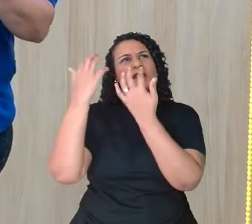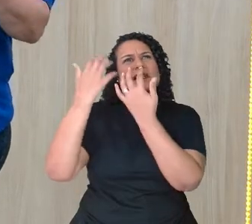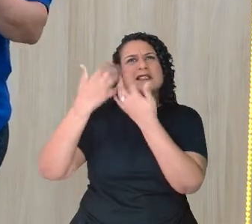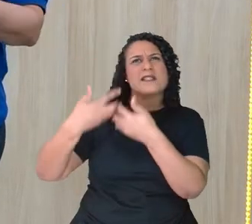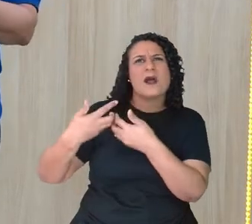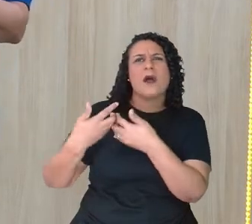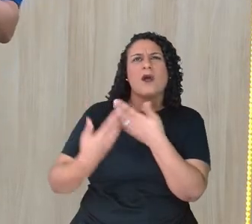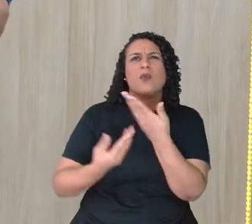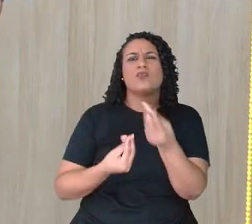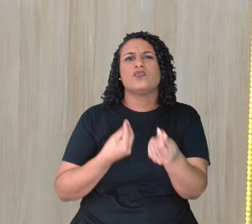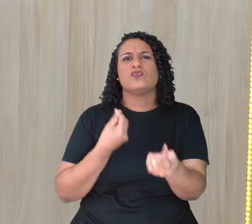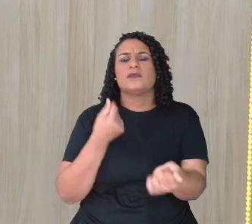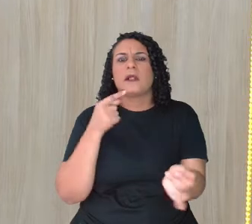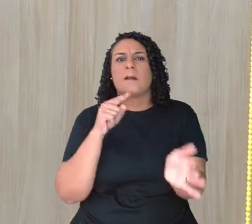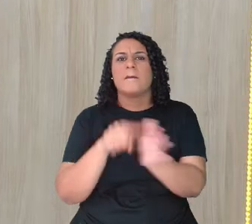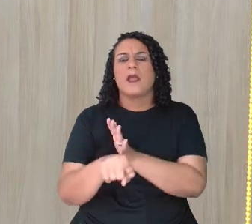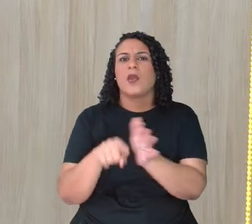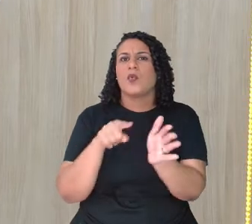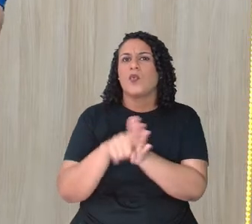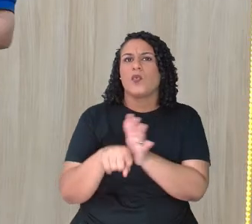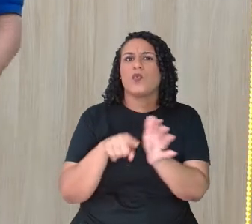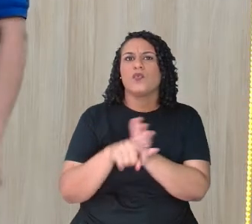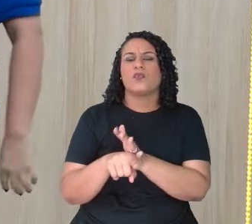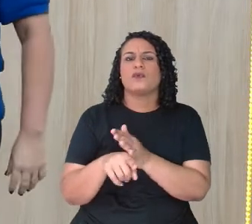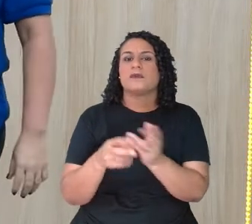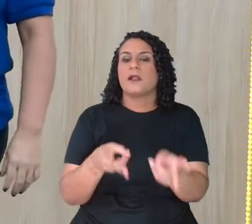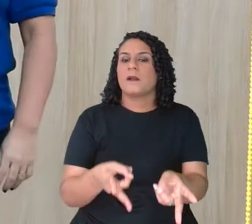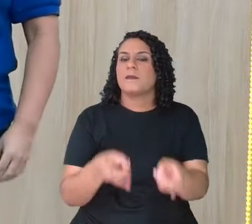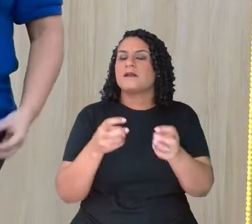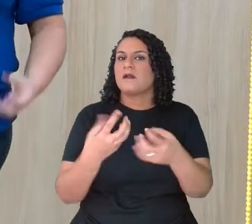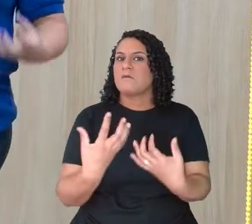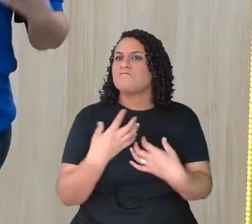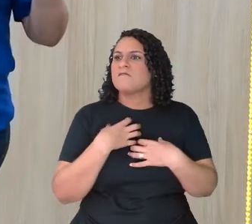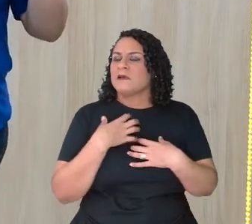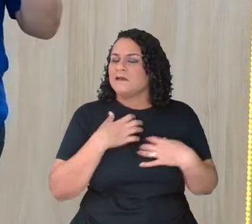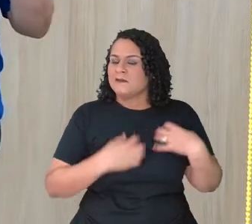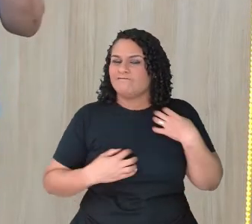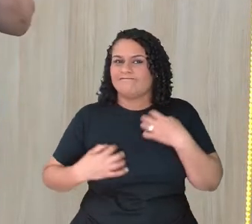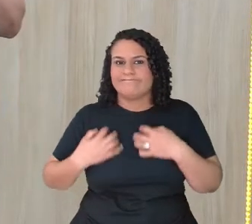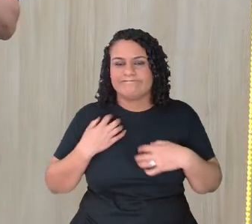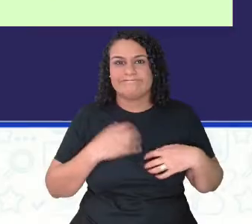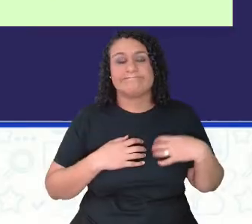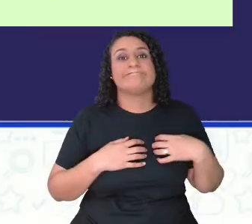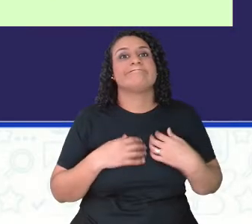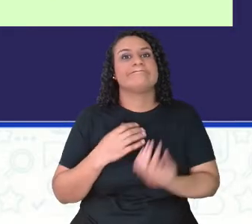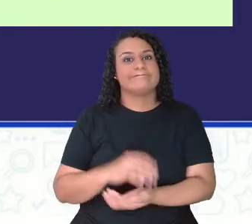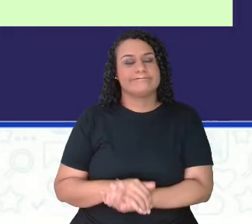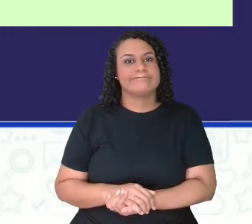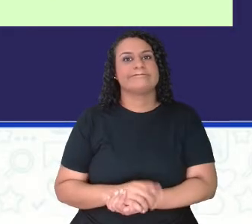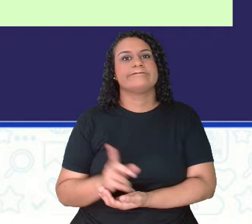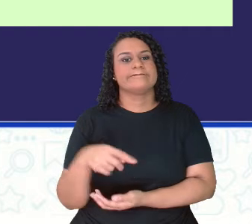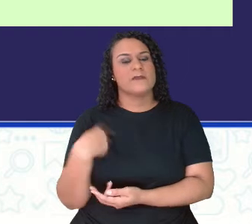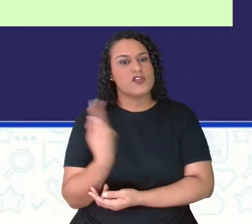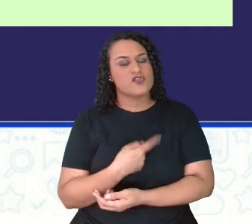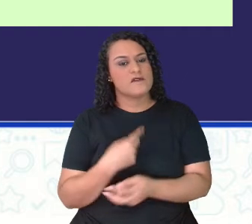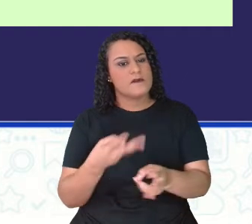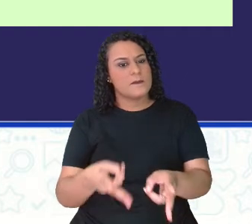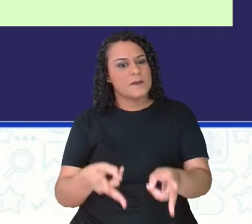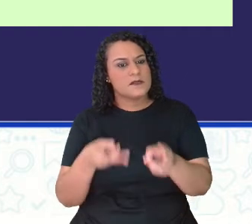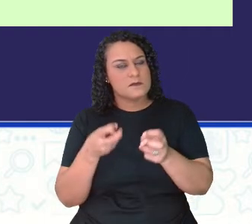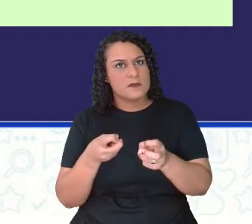e ela percebe o que é que a aflige. E aí nós vamos percebendo suas indagações e